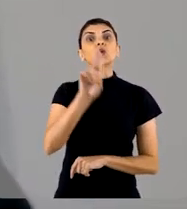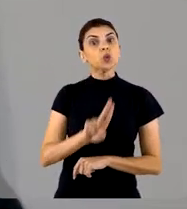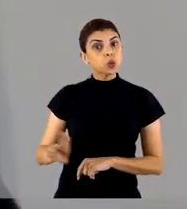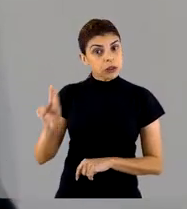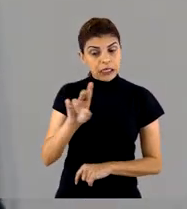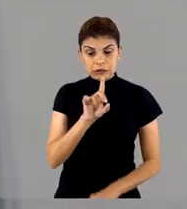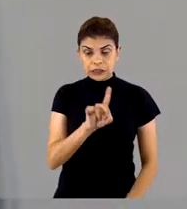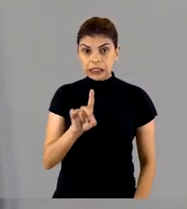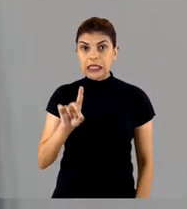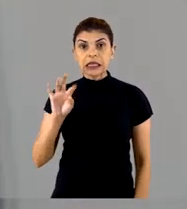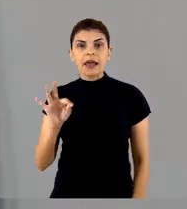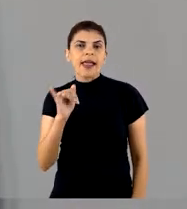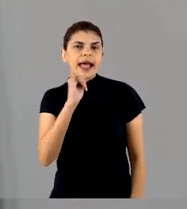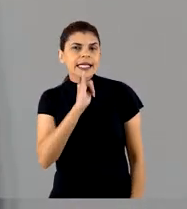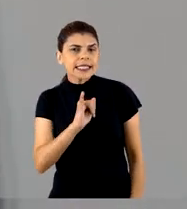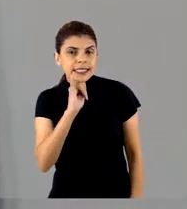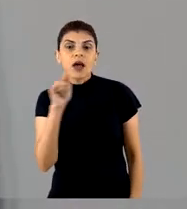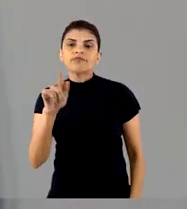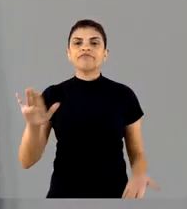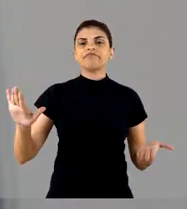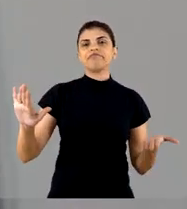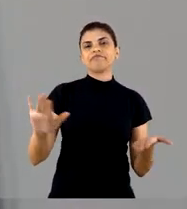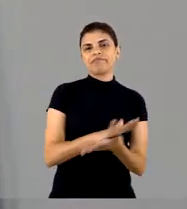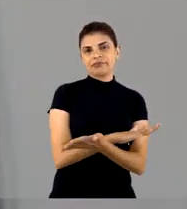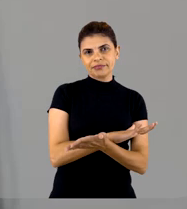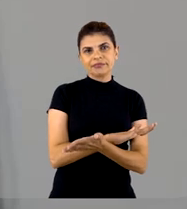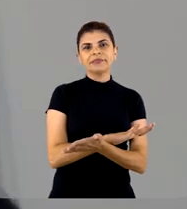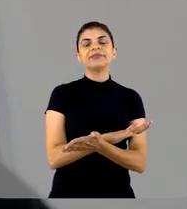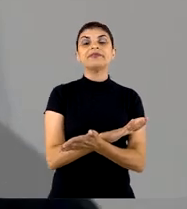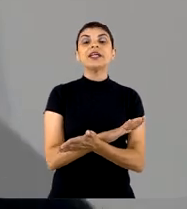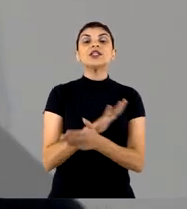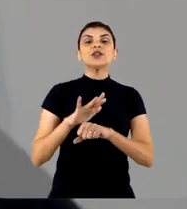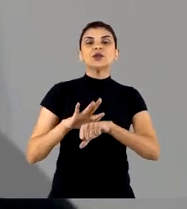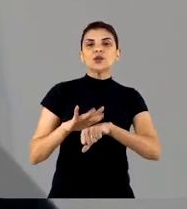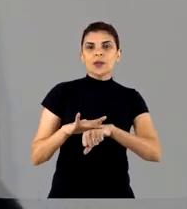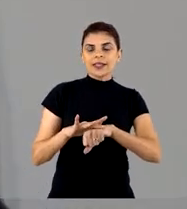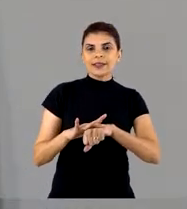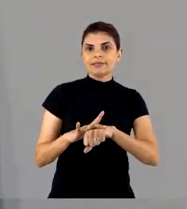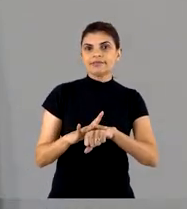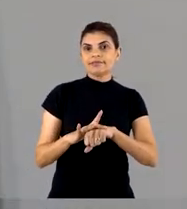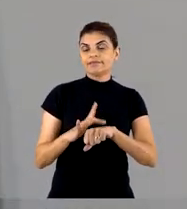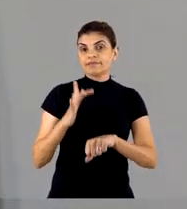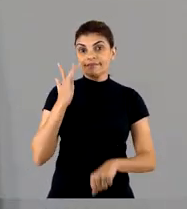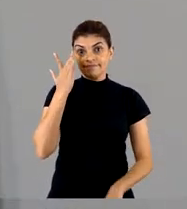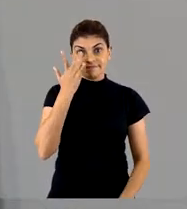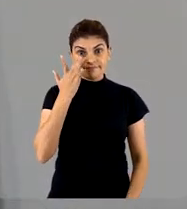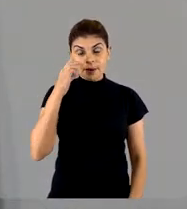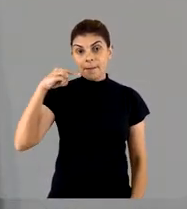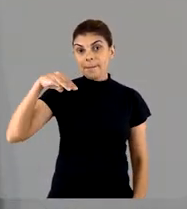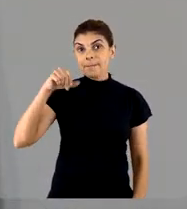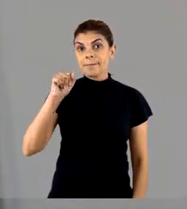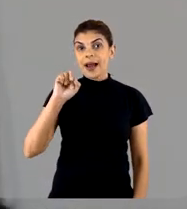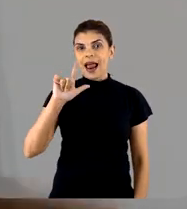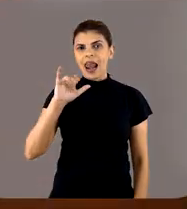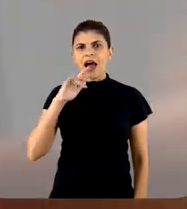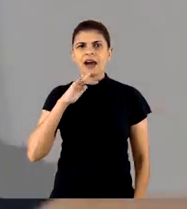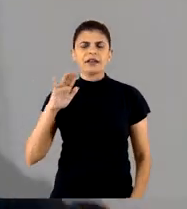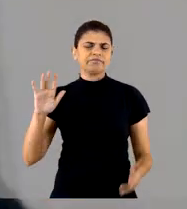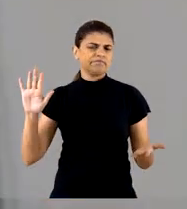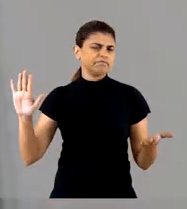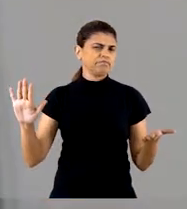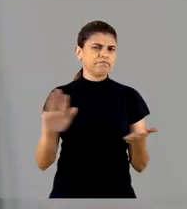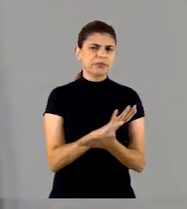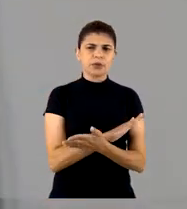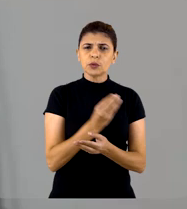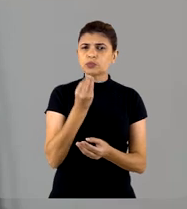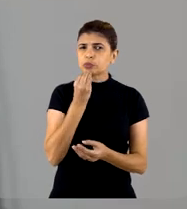utilizado, né? E um exemplo disso foi a campanha de erradicação da malária, né? Que teve maior uso extensivo do DDT possível e